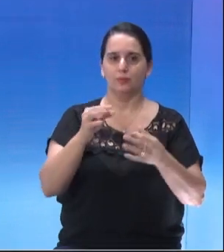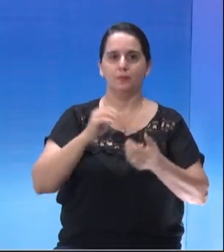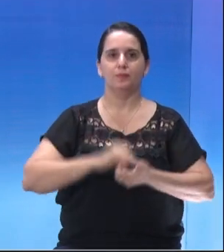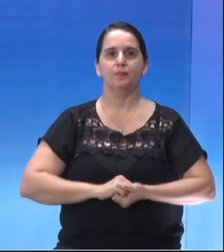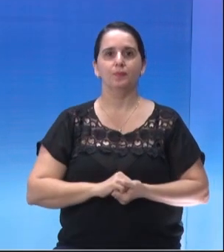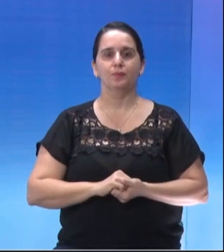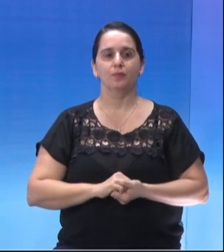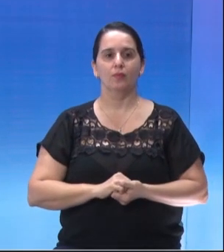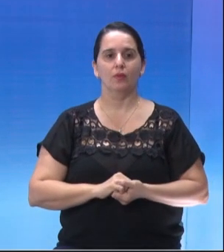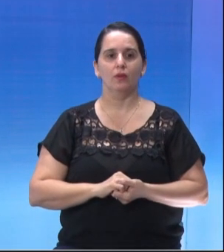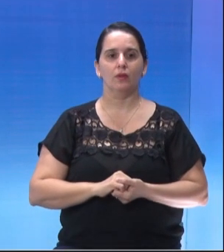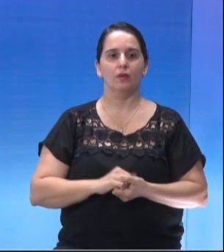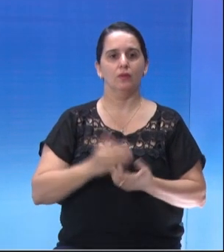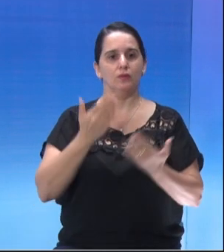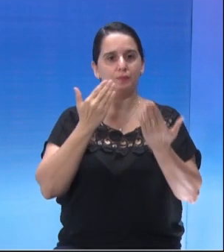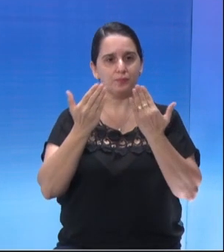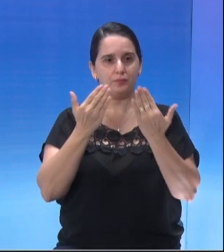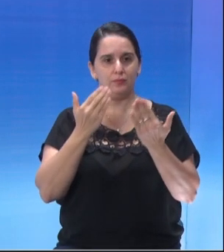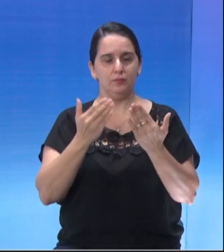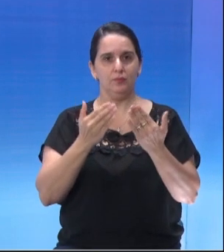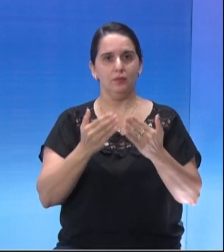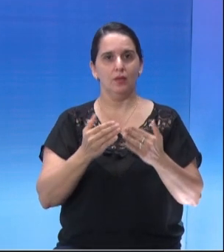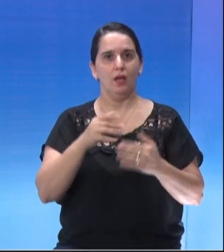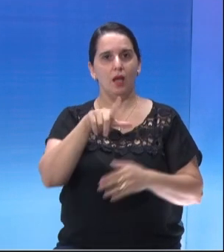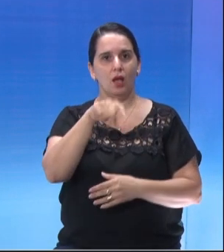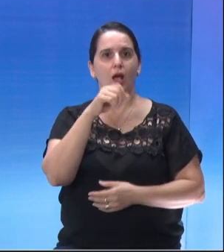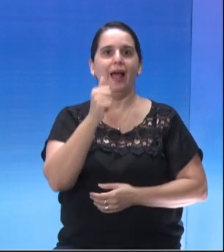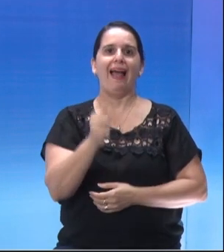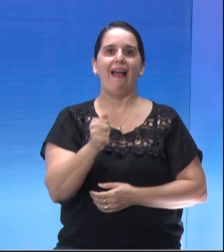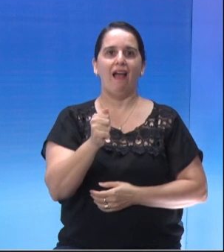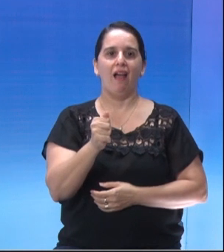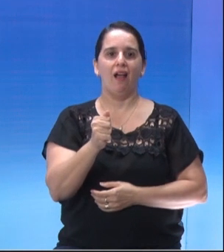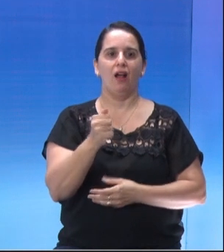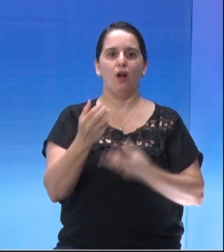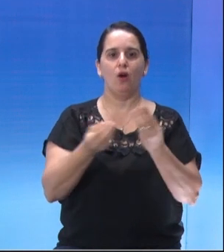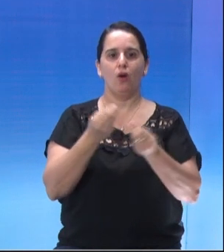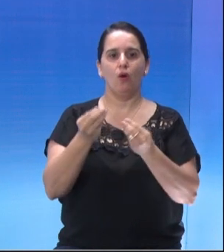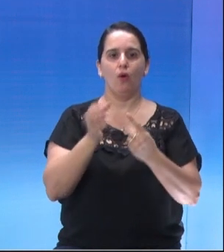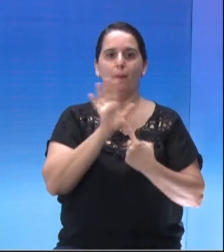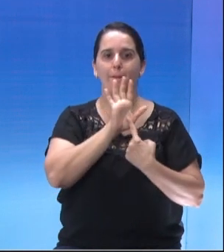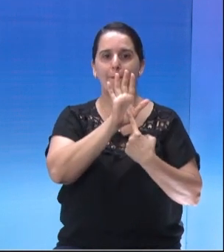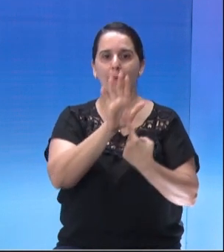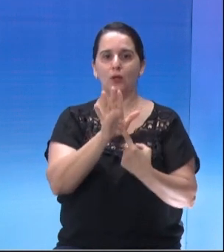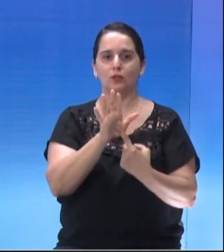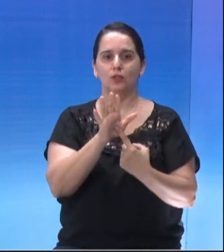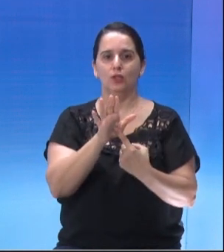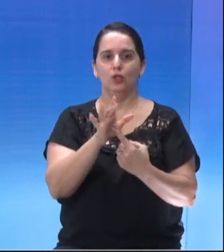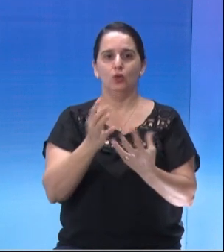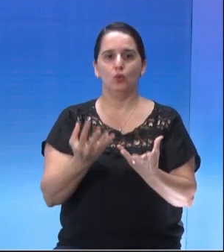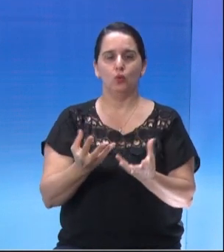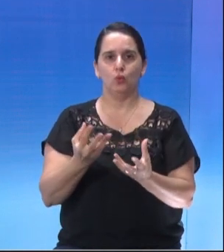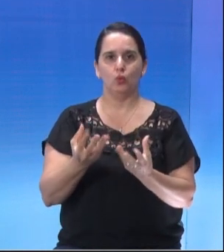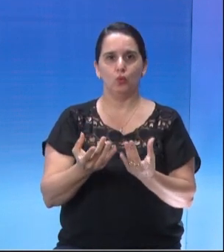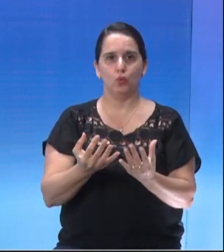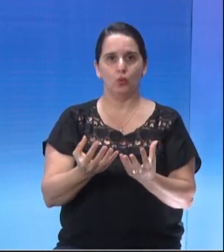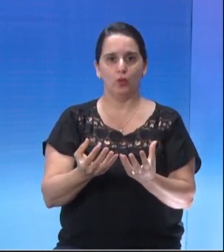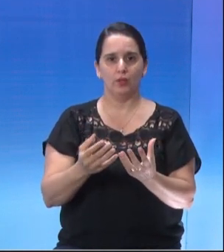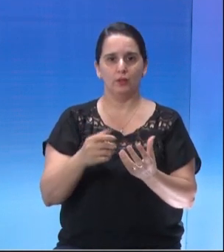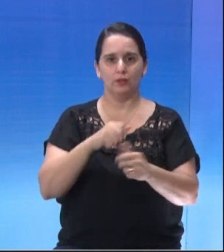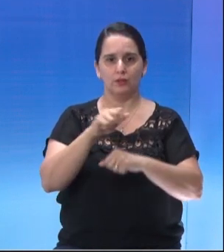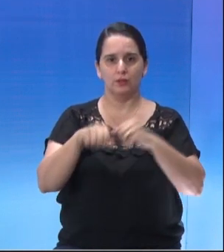resposta. Pois bem, na alternativa A, ele diz o seguinte: reação do gás de cozinha com